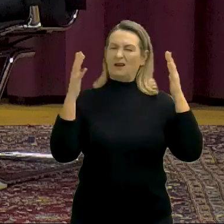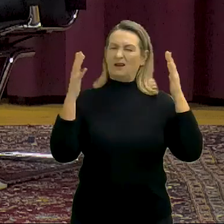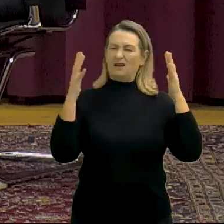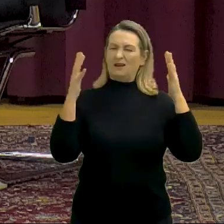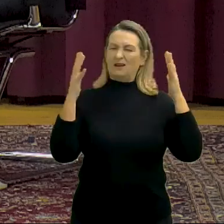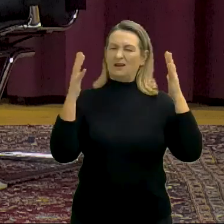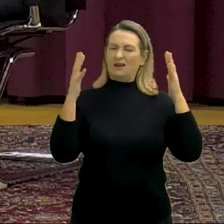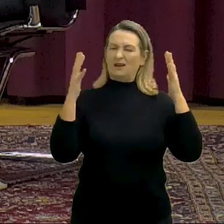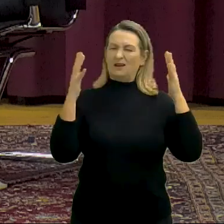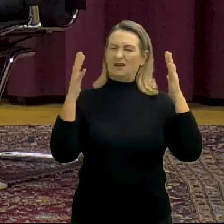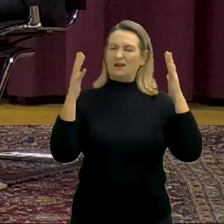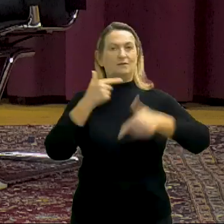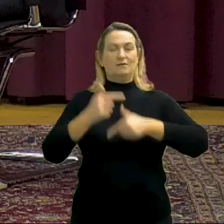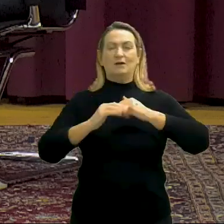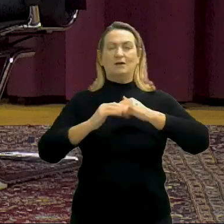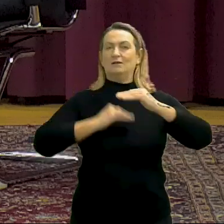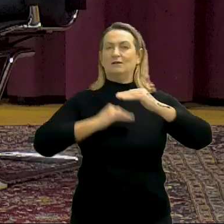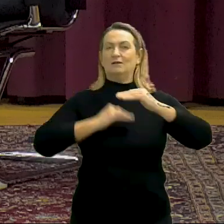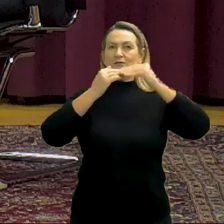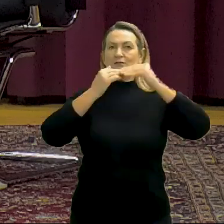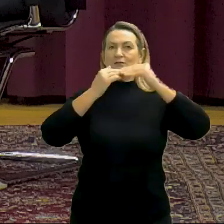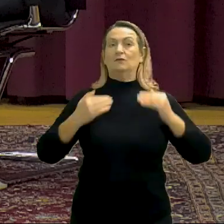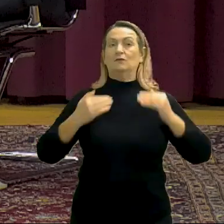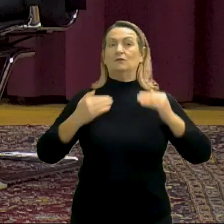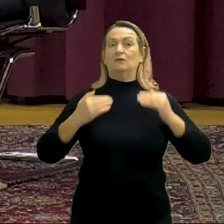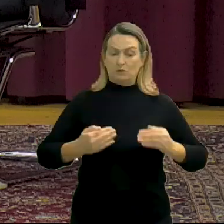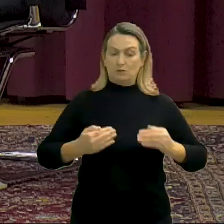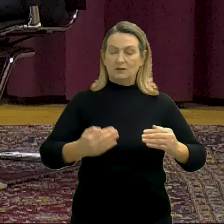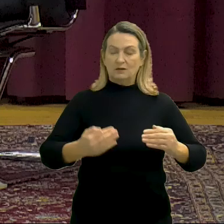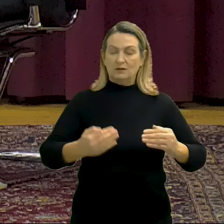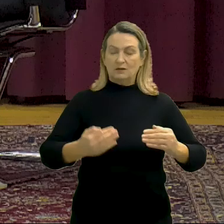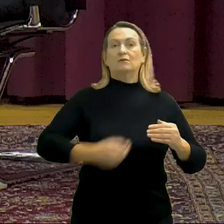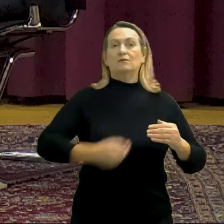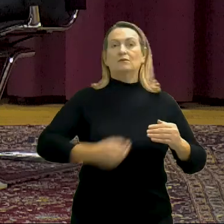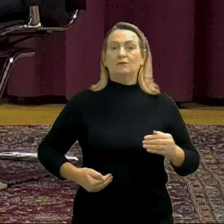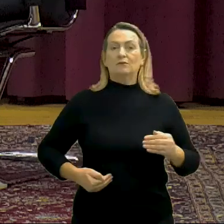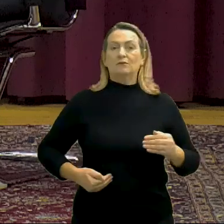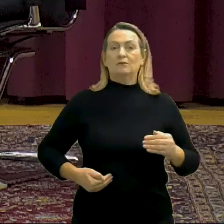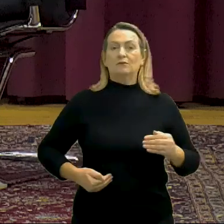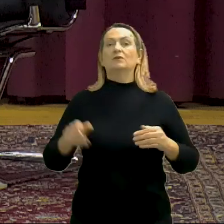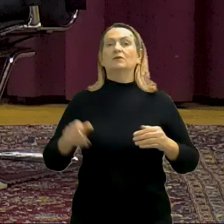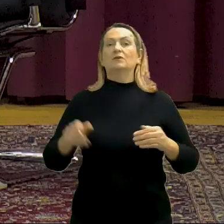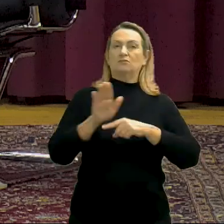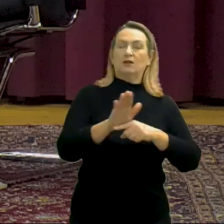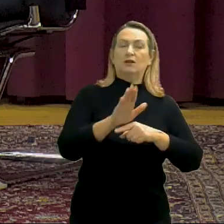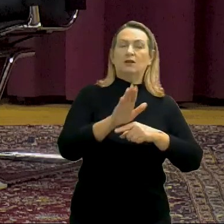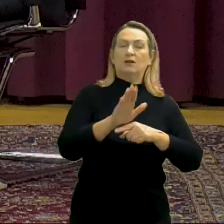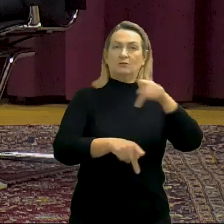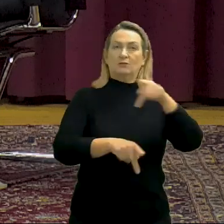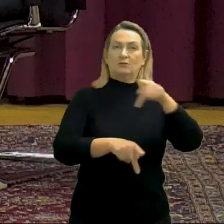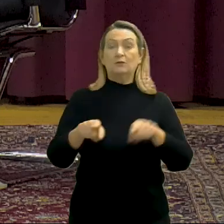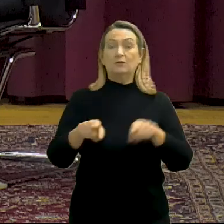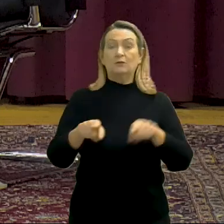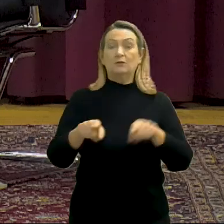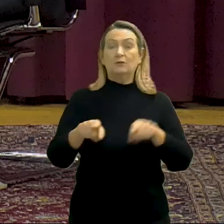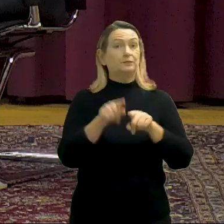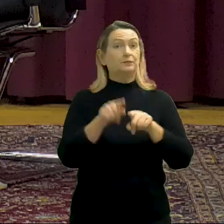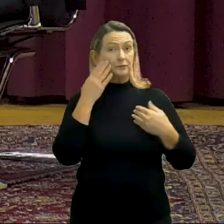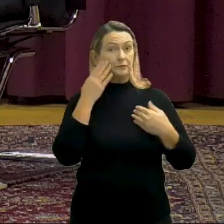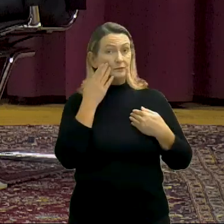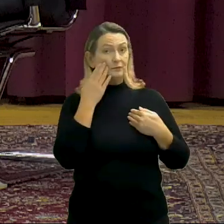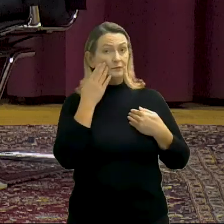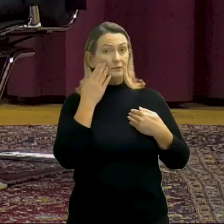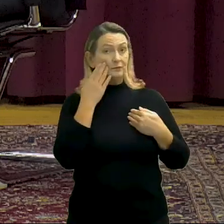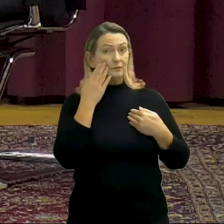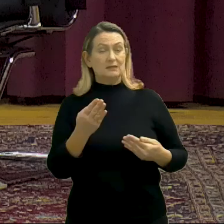feito que sempre fez pelo Ministério Público e por toda a população e também gostaria de registrar um agradecimento aqui ao